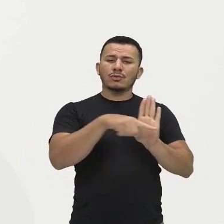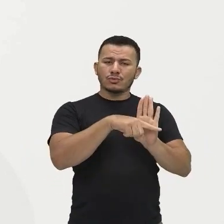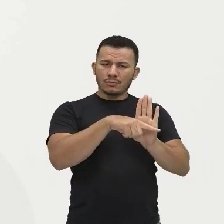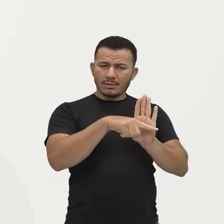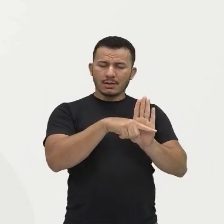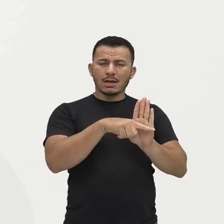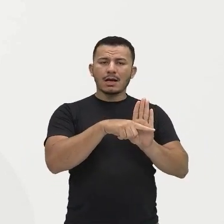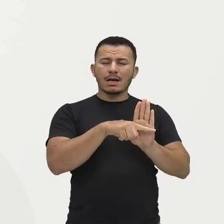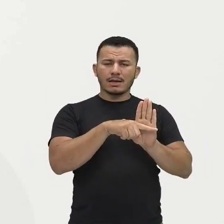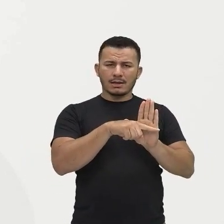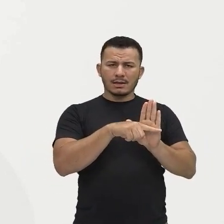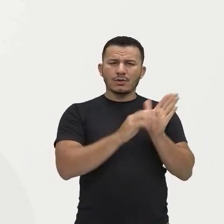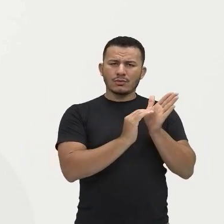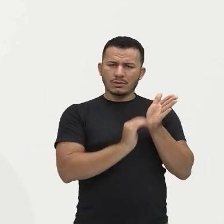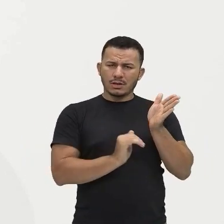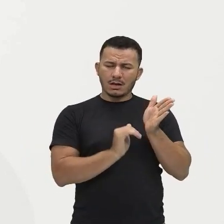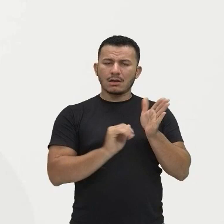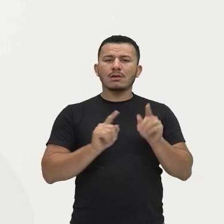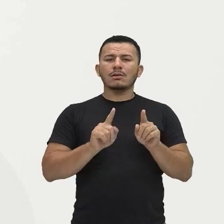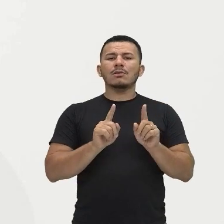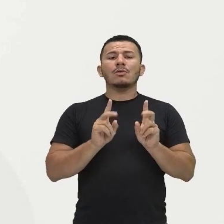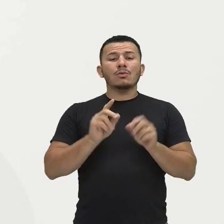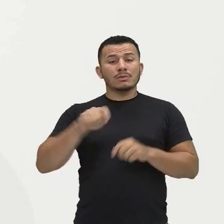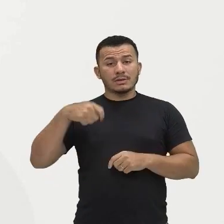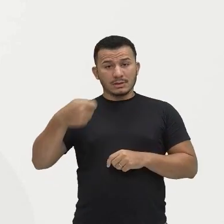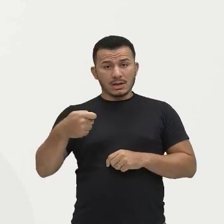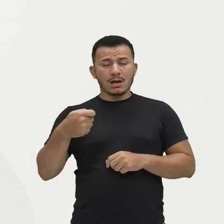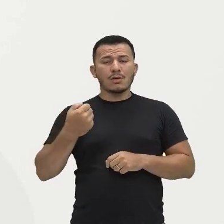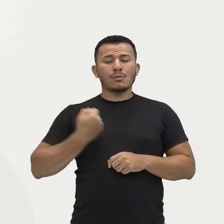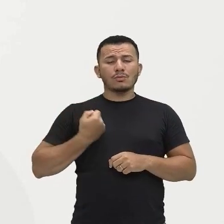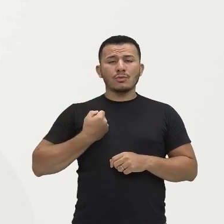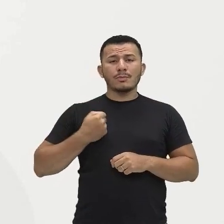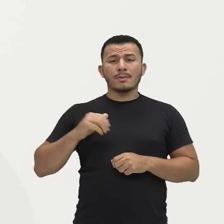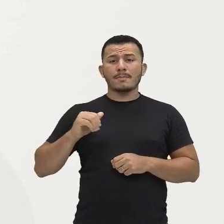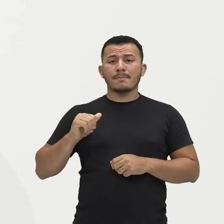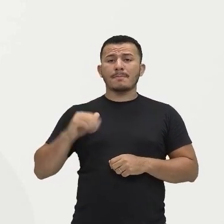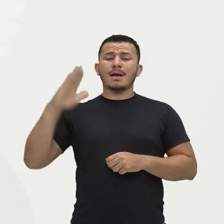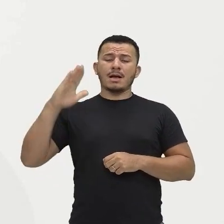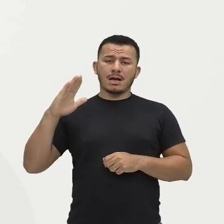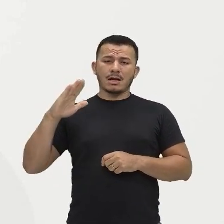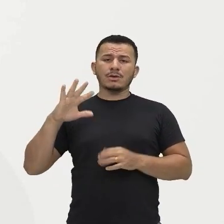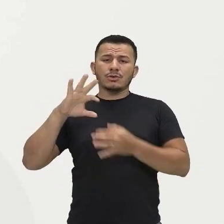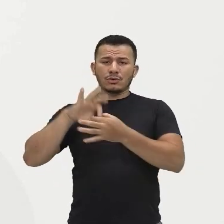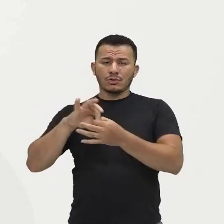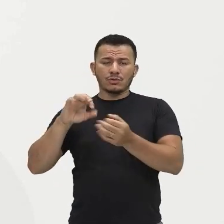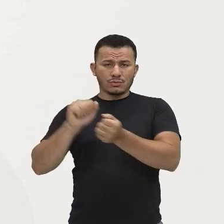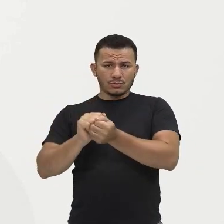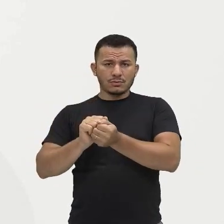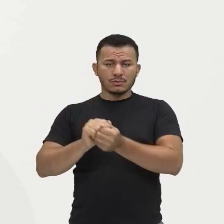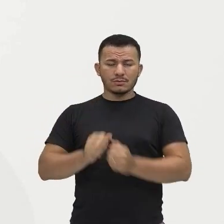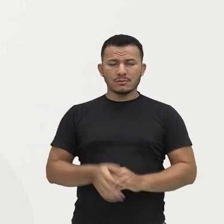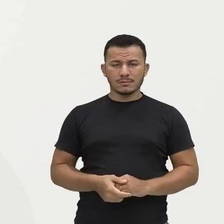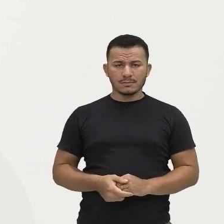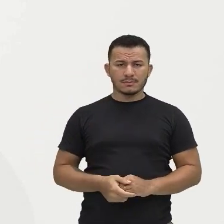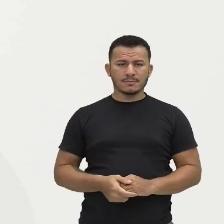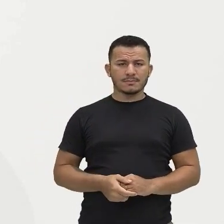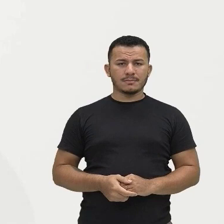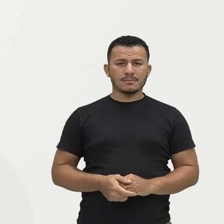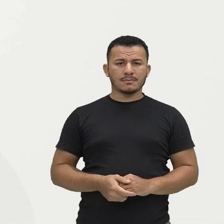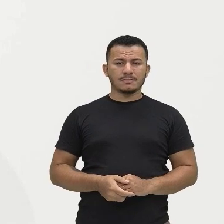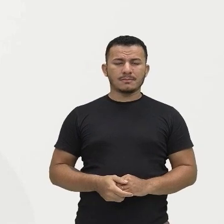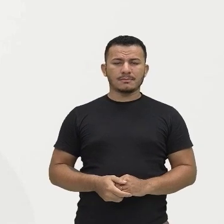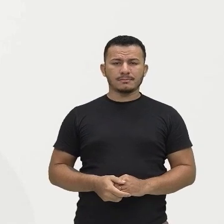Subtraímos e conservamos o sinal do maior número em módulo.